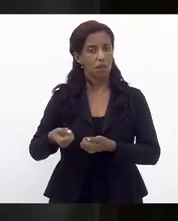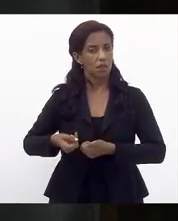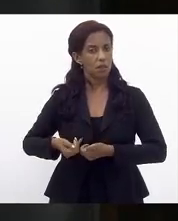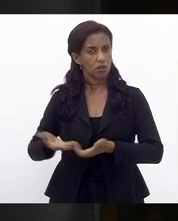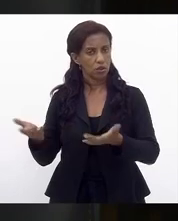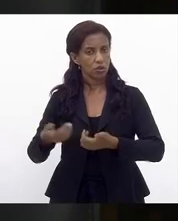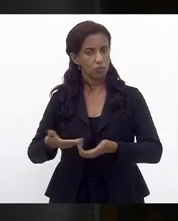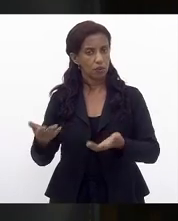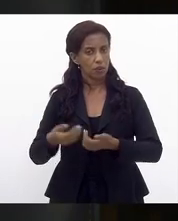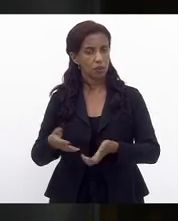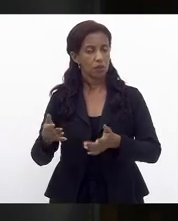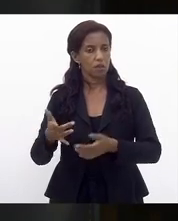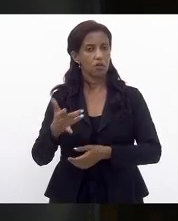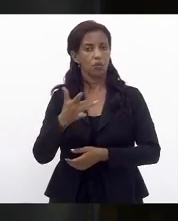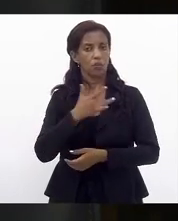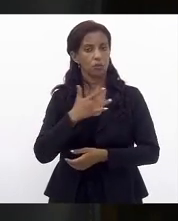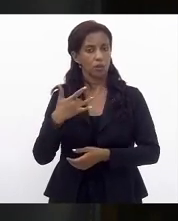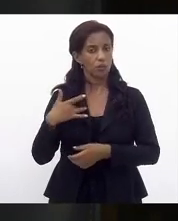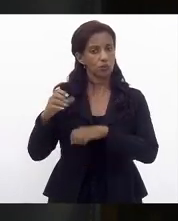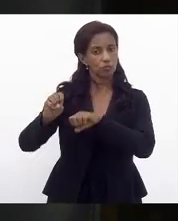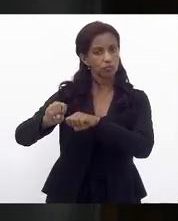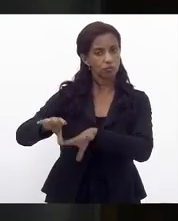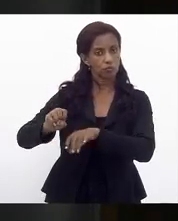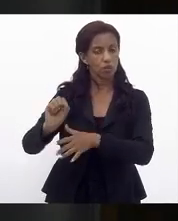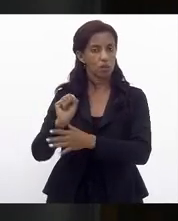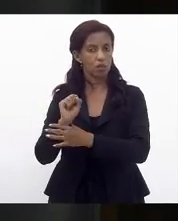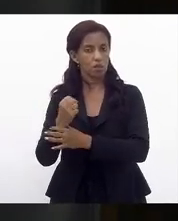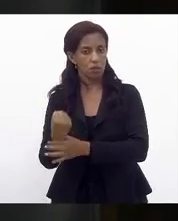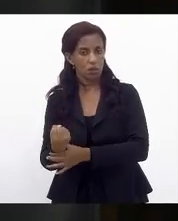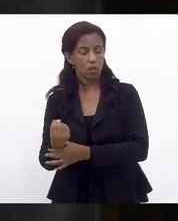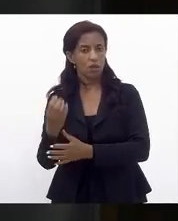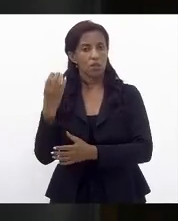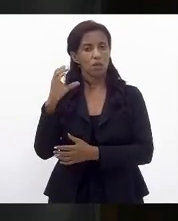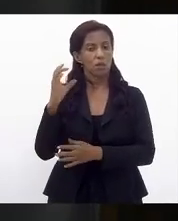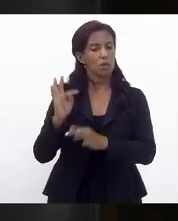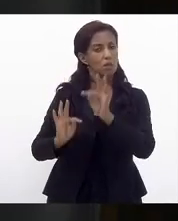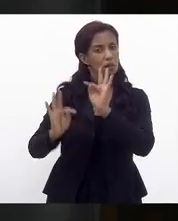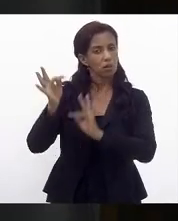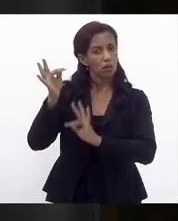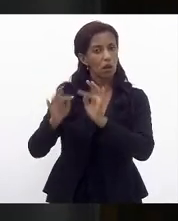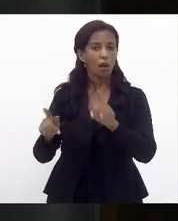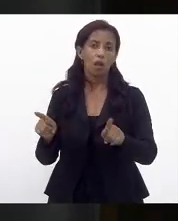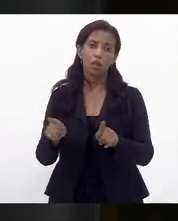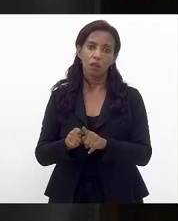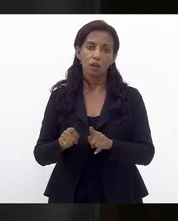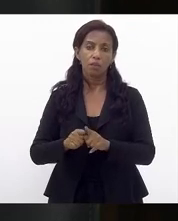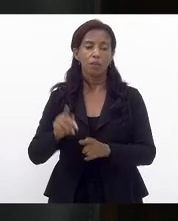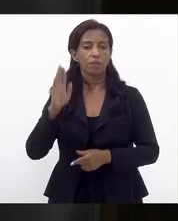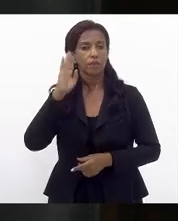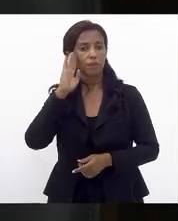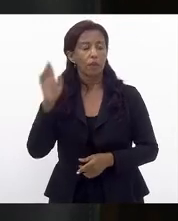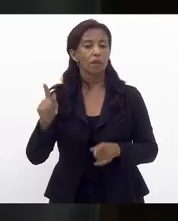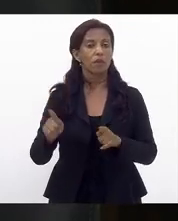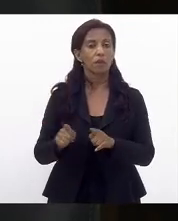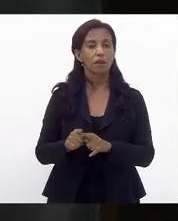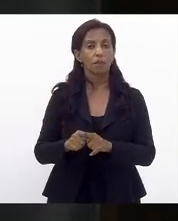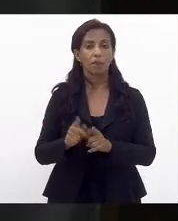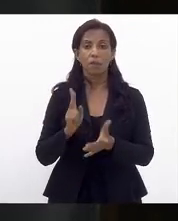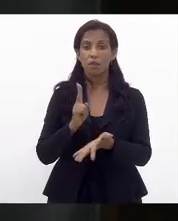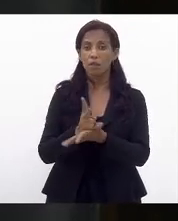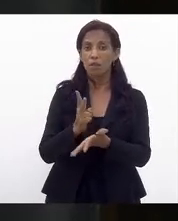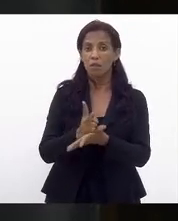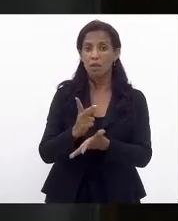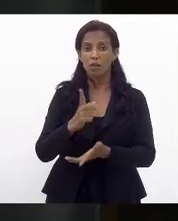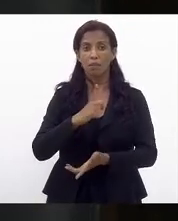despesas com educação e saúde segurança e Ciência Tecnologia também estão sendo excepcionalizados é claro que